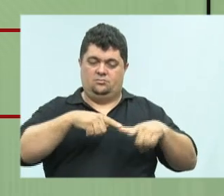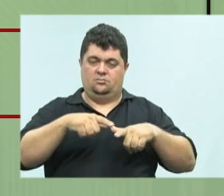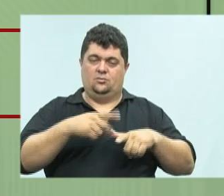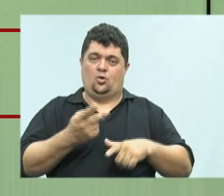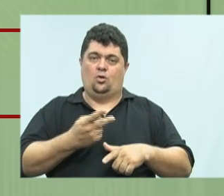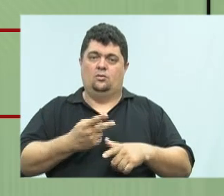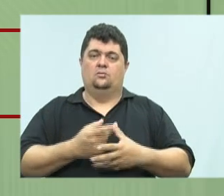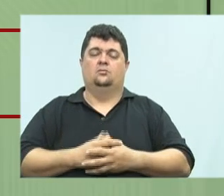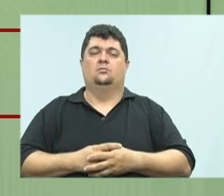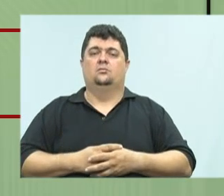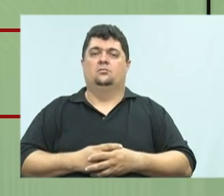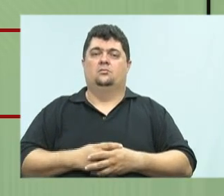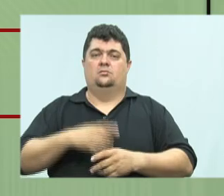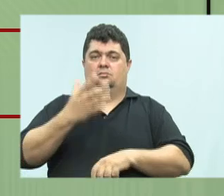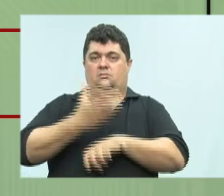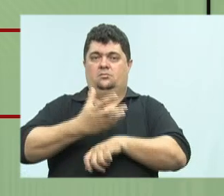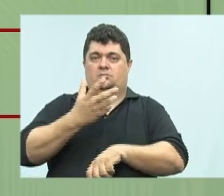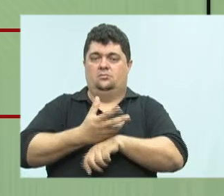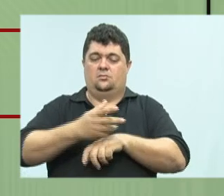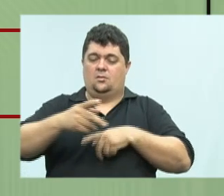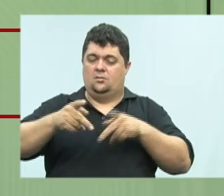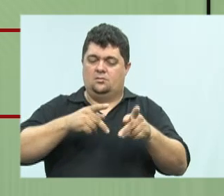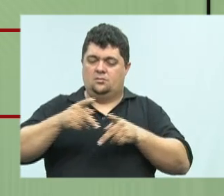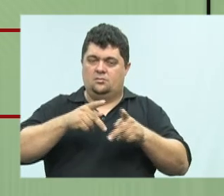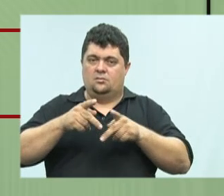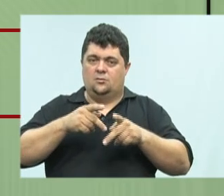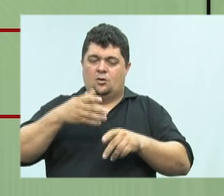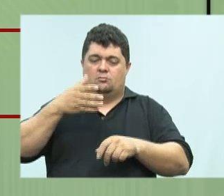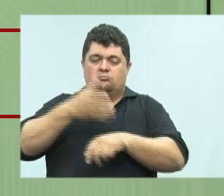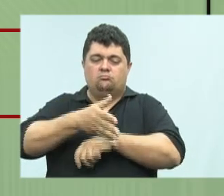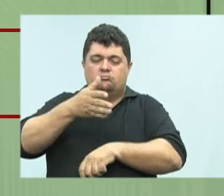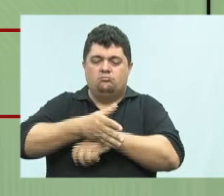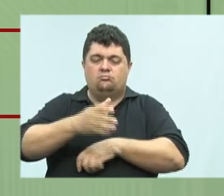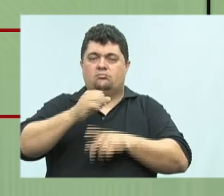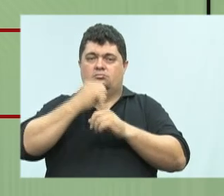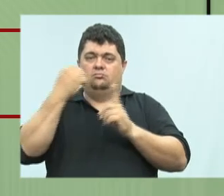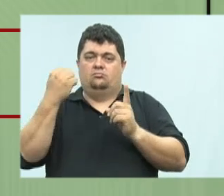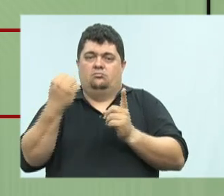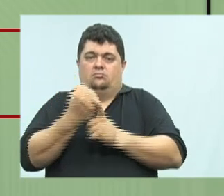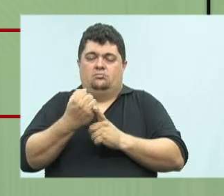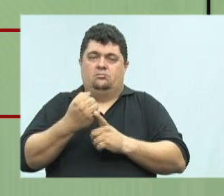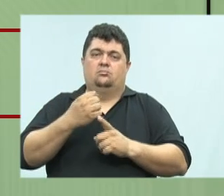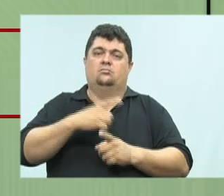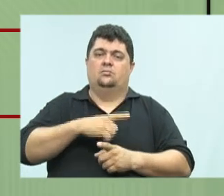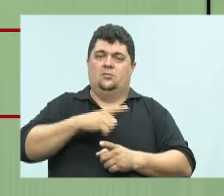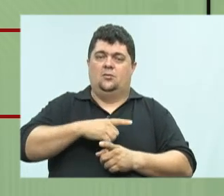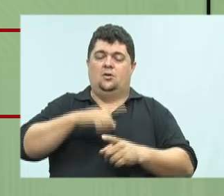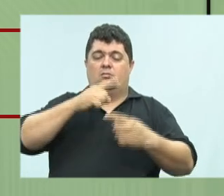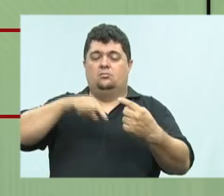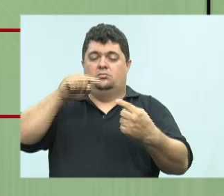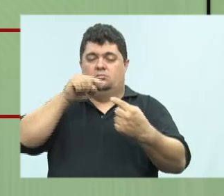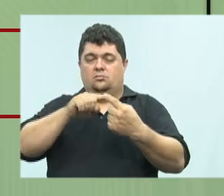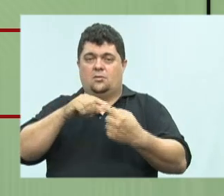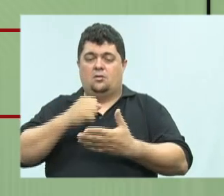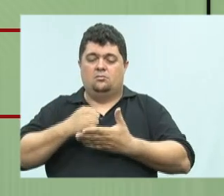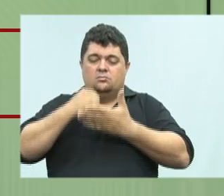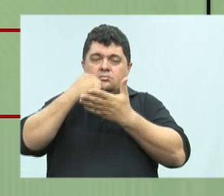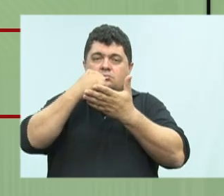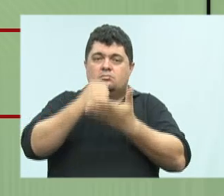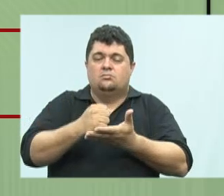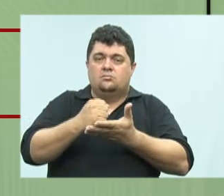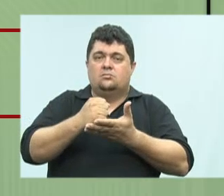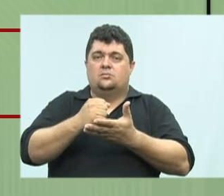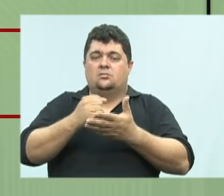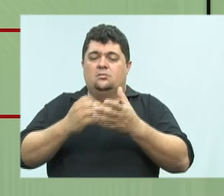pesquisa-intervenção. A disciplina Projeto de Intervenção Social, ela tem essa finalidade de lhe auxiliar